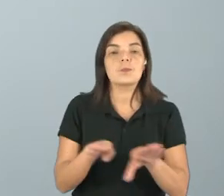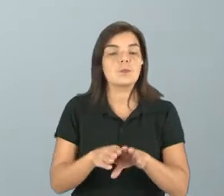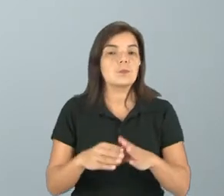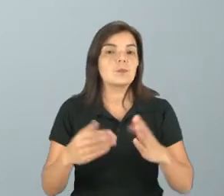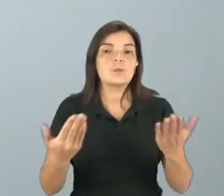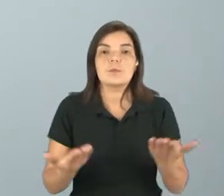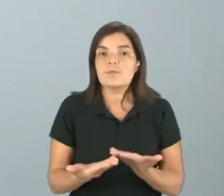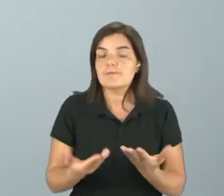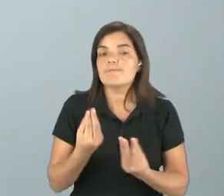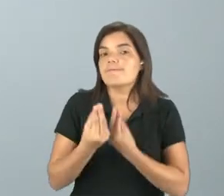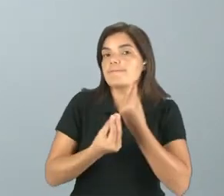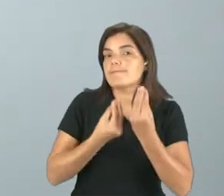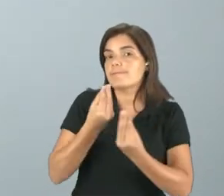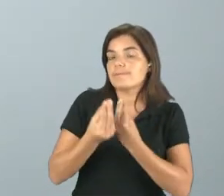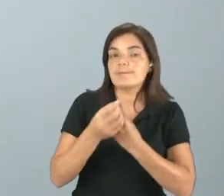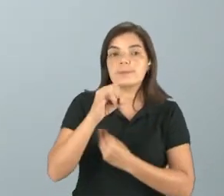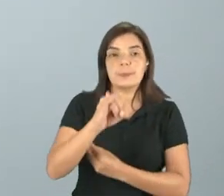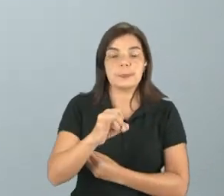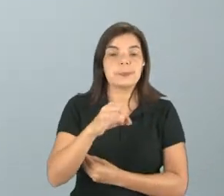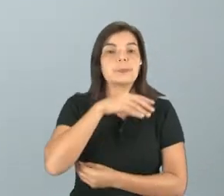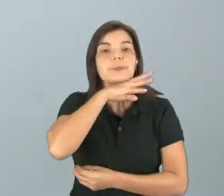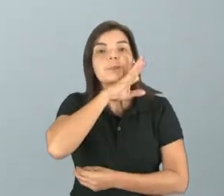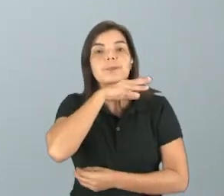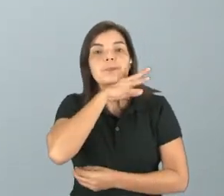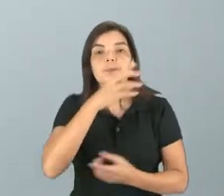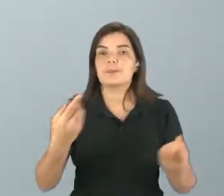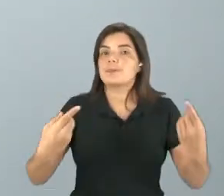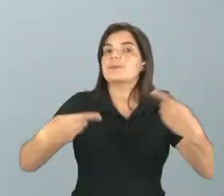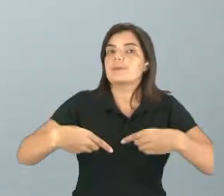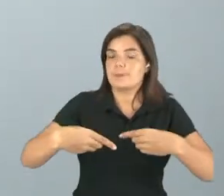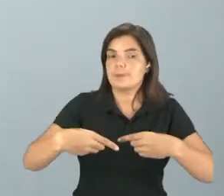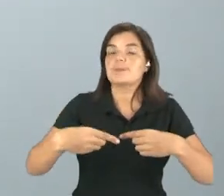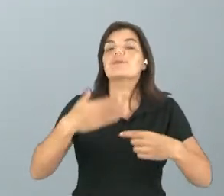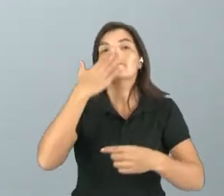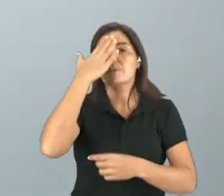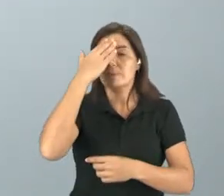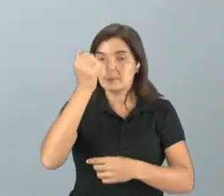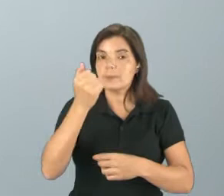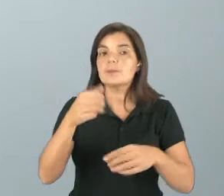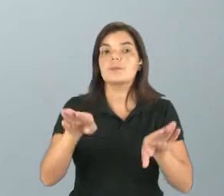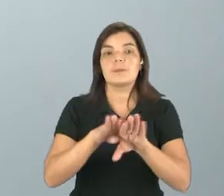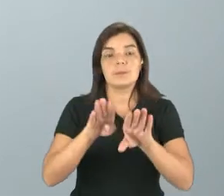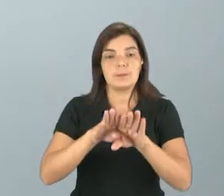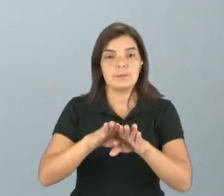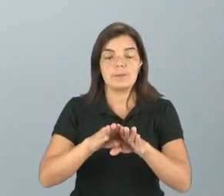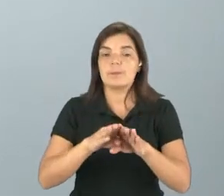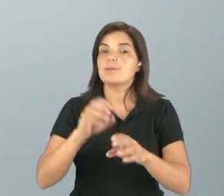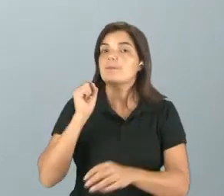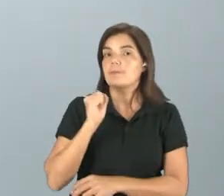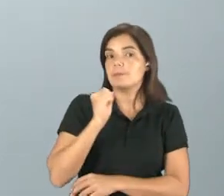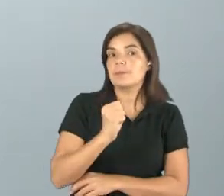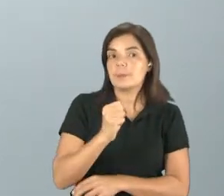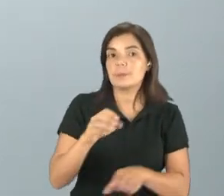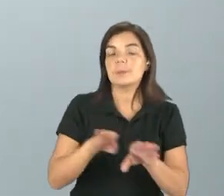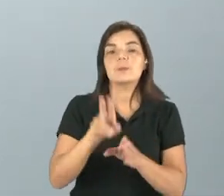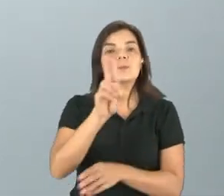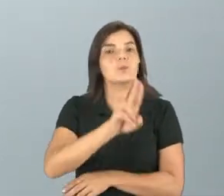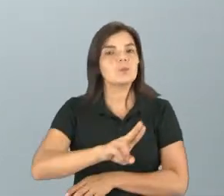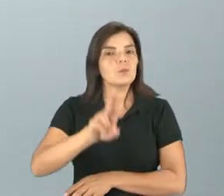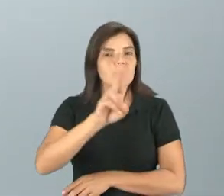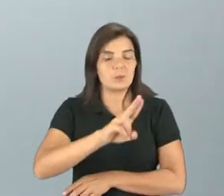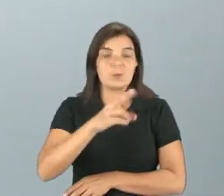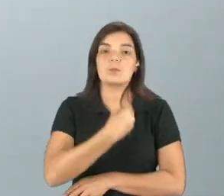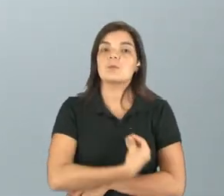até mesmo como defesa, se algum animal o atacasse, ele saberia se defender. E aí ele utilizava